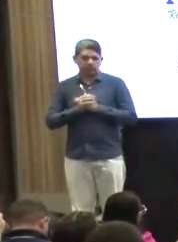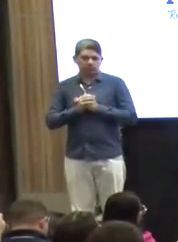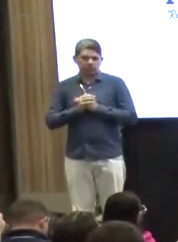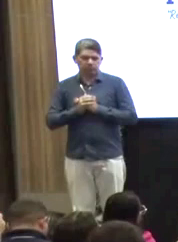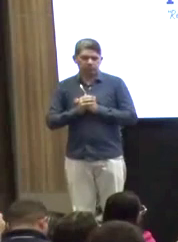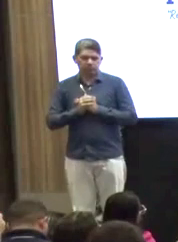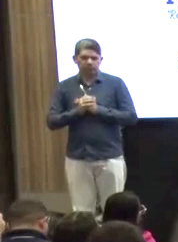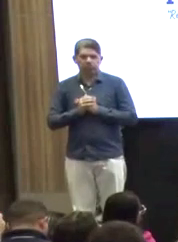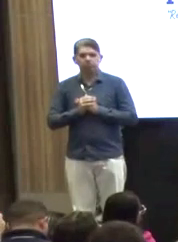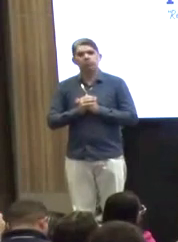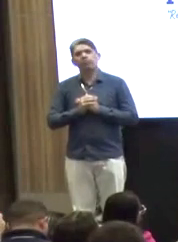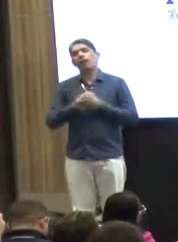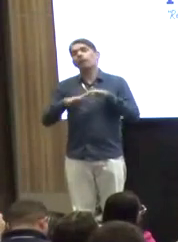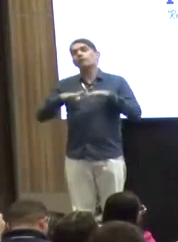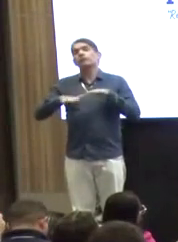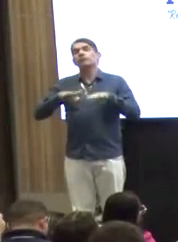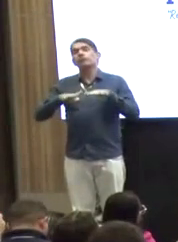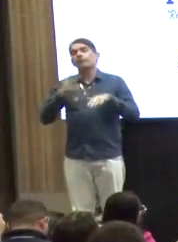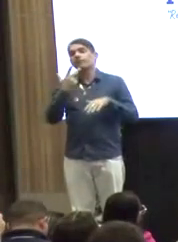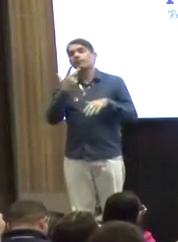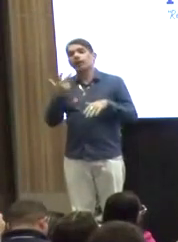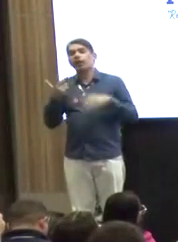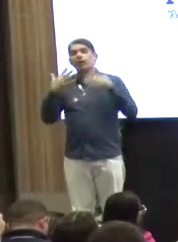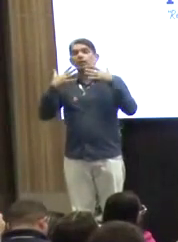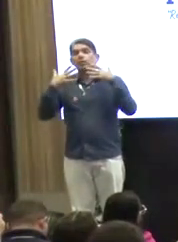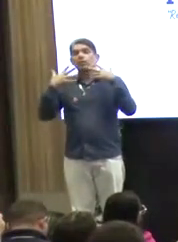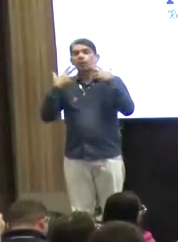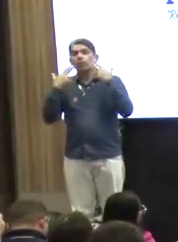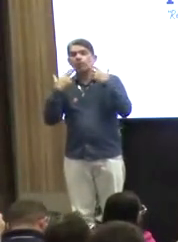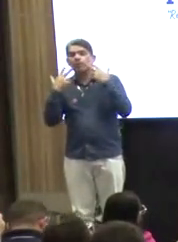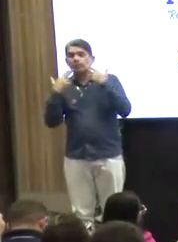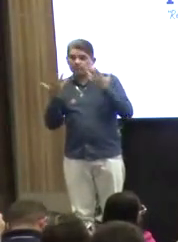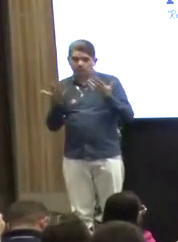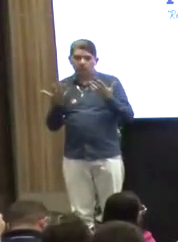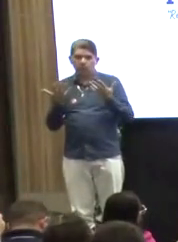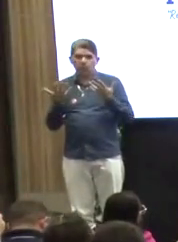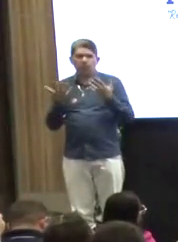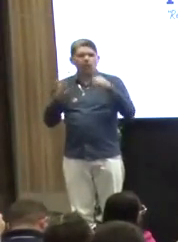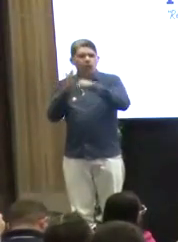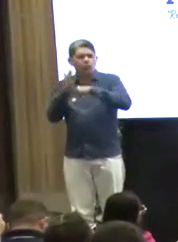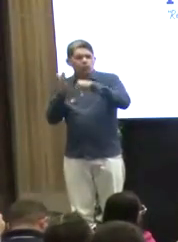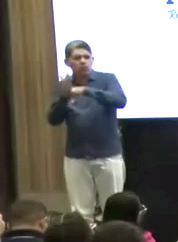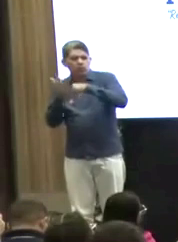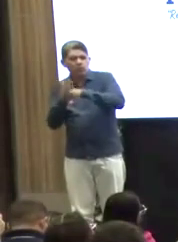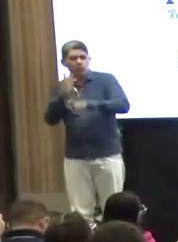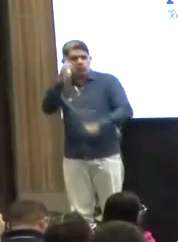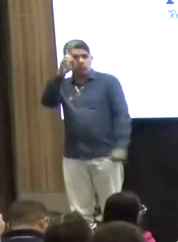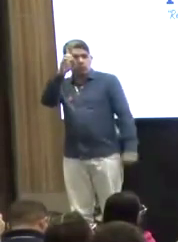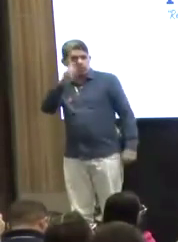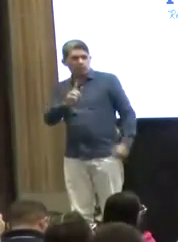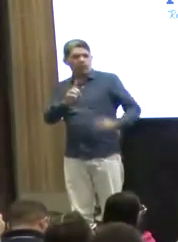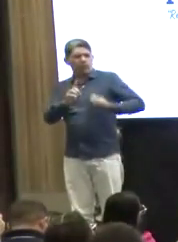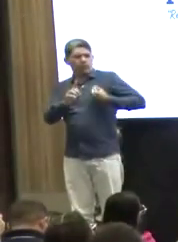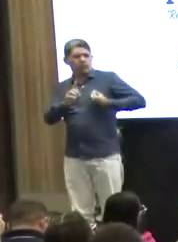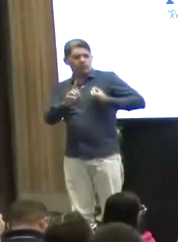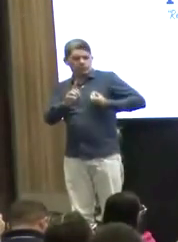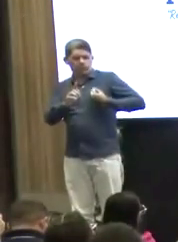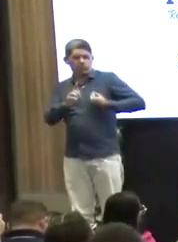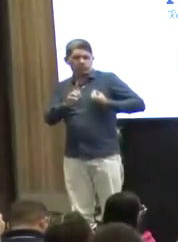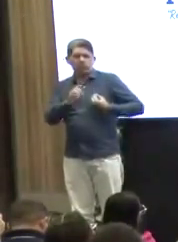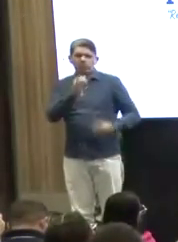meu problema quando a gente fala de normalização, muitas vezes quando a gente luta pelo direito a existir, por exemplo? Né? A gente diz assim,